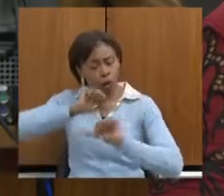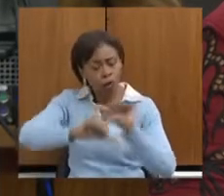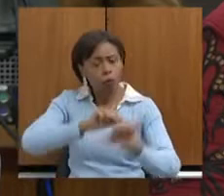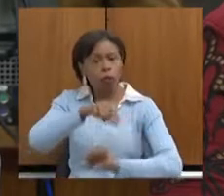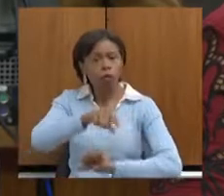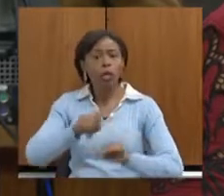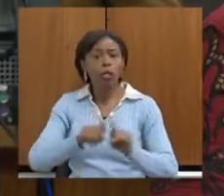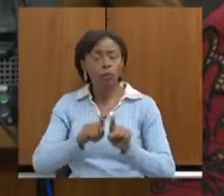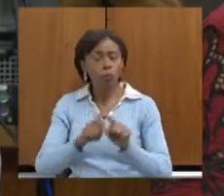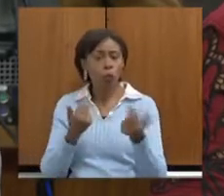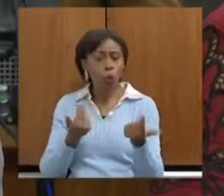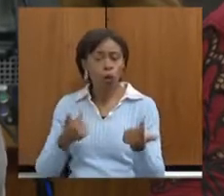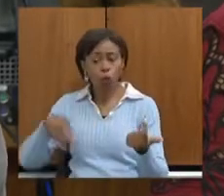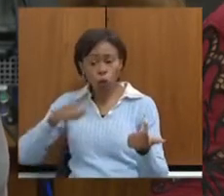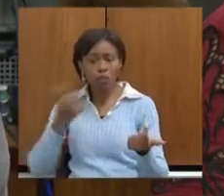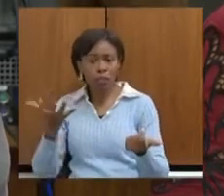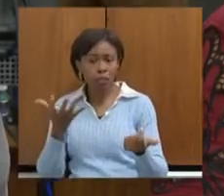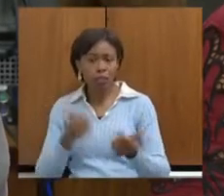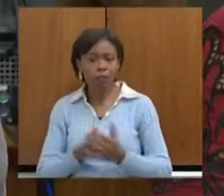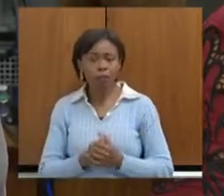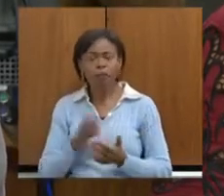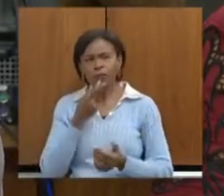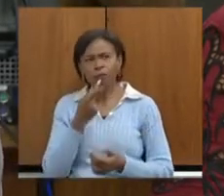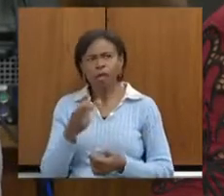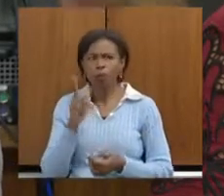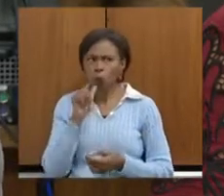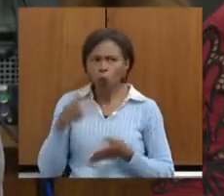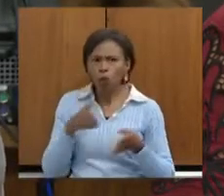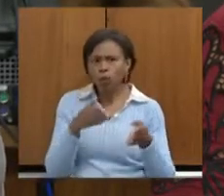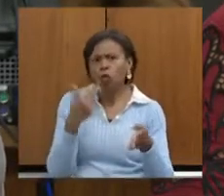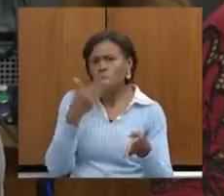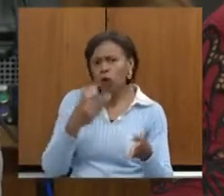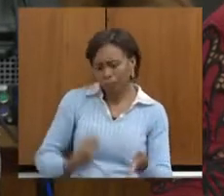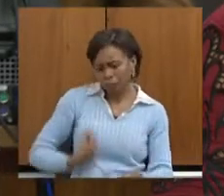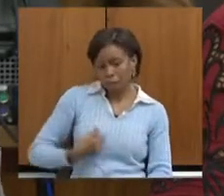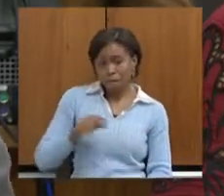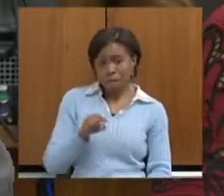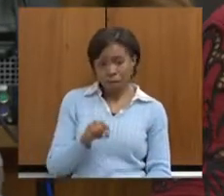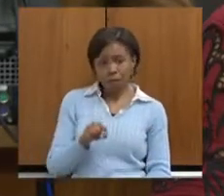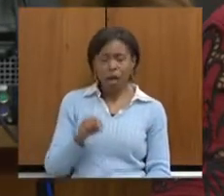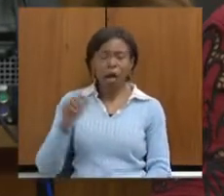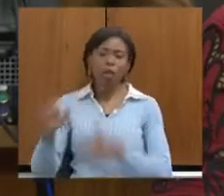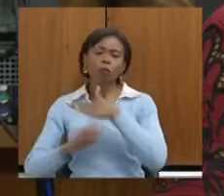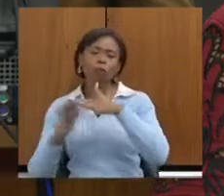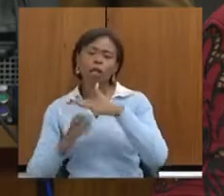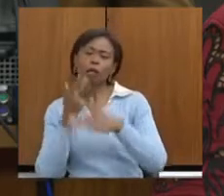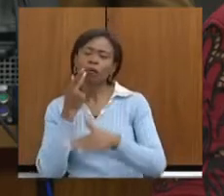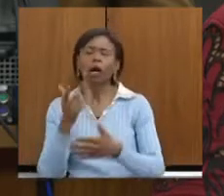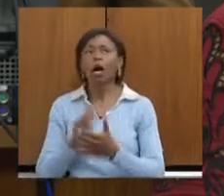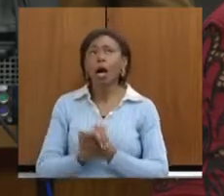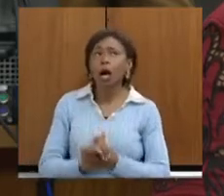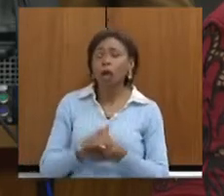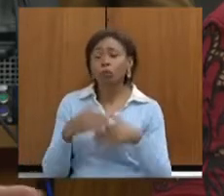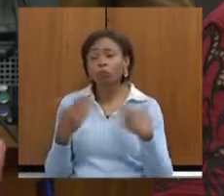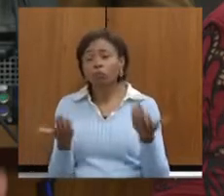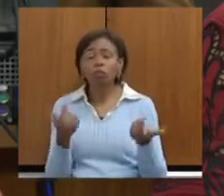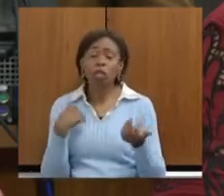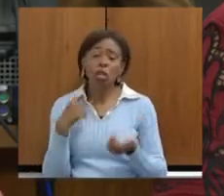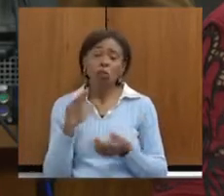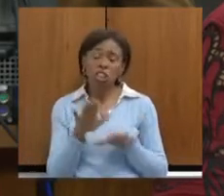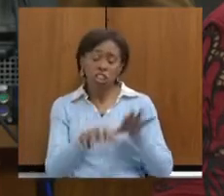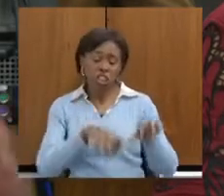vivo não pode deixar de vir nessa nessa repactuação ele tem que fazer parte da reparação que nós queremos